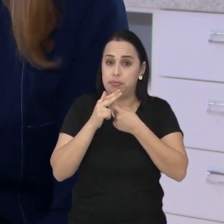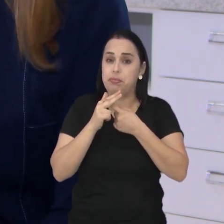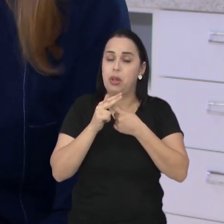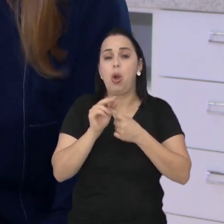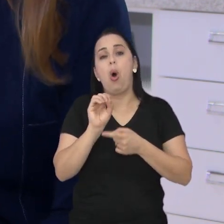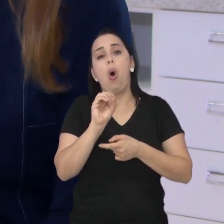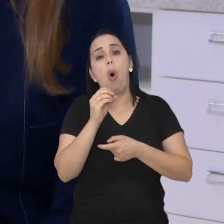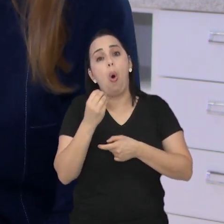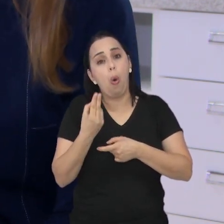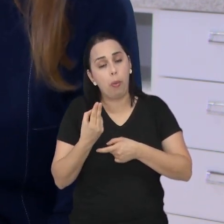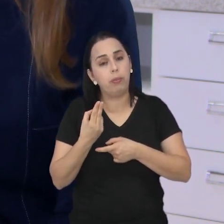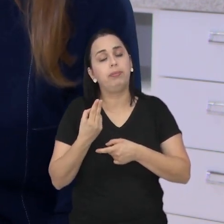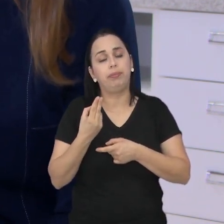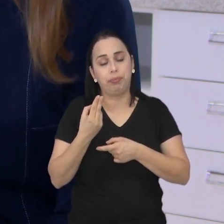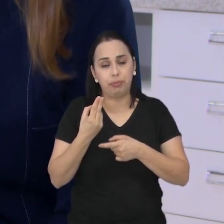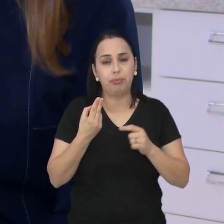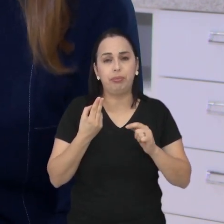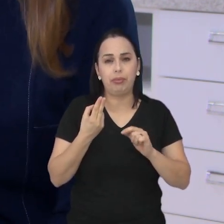despigmentar